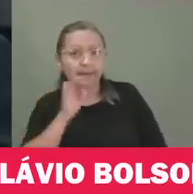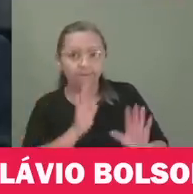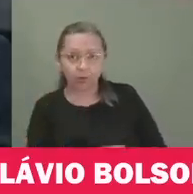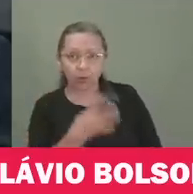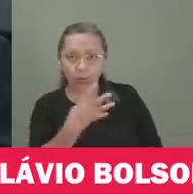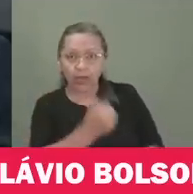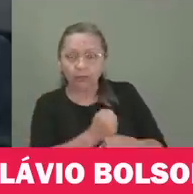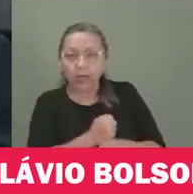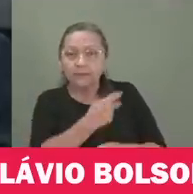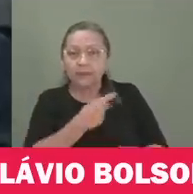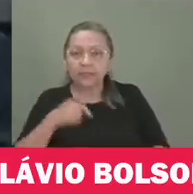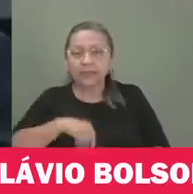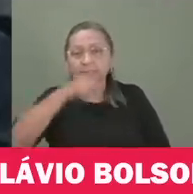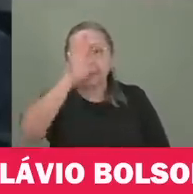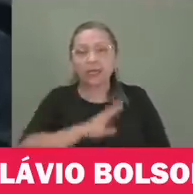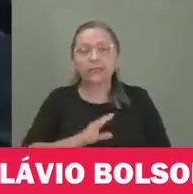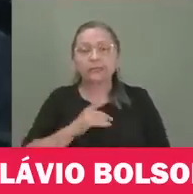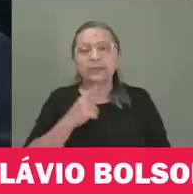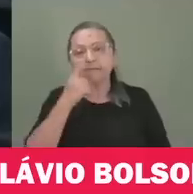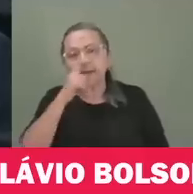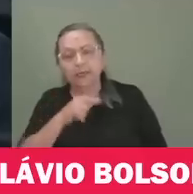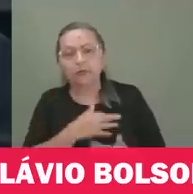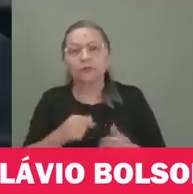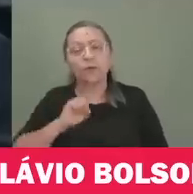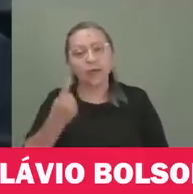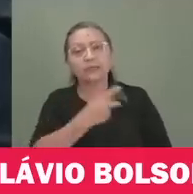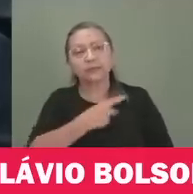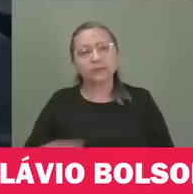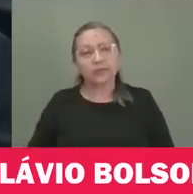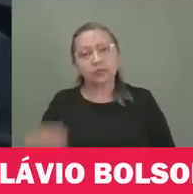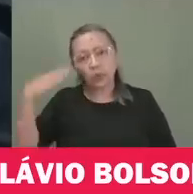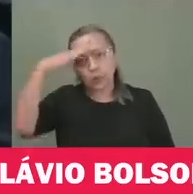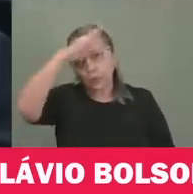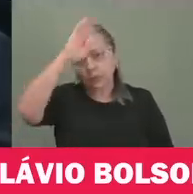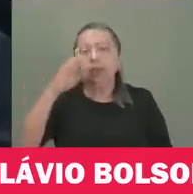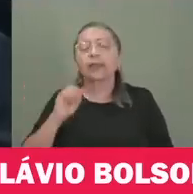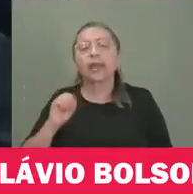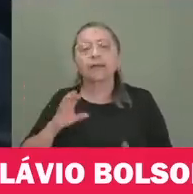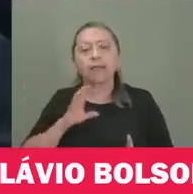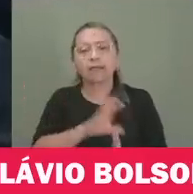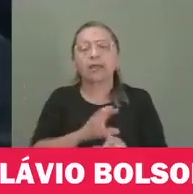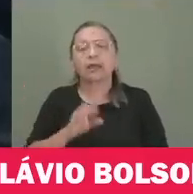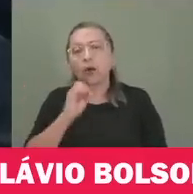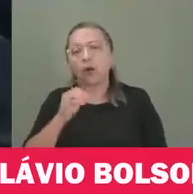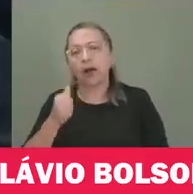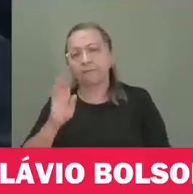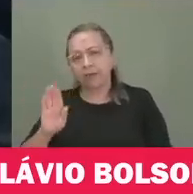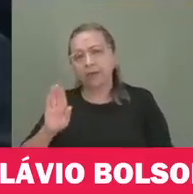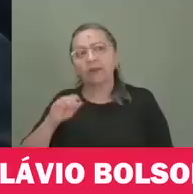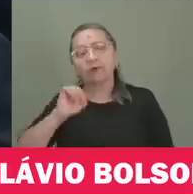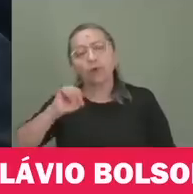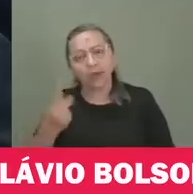esse país, vilipendiando a Constituição, foi o ex-presidente da República. Quem atacou a ordem dos advogados do Brasil foi